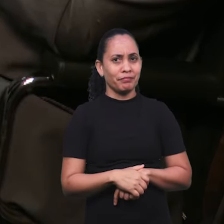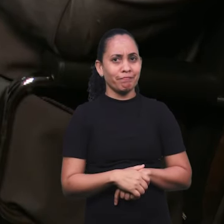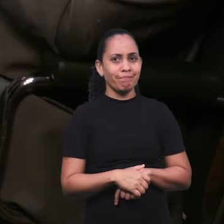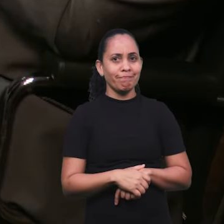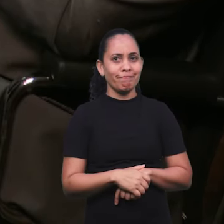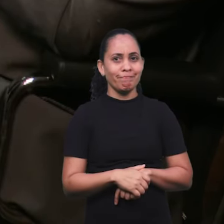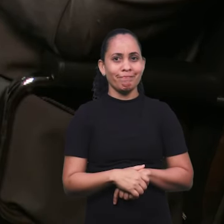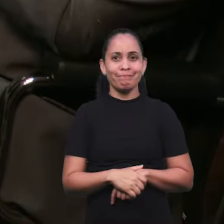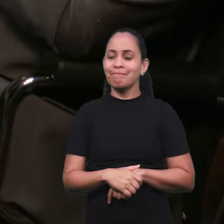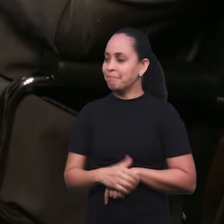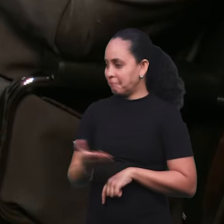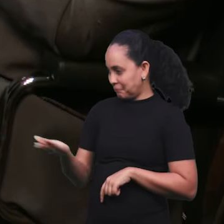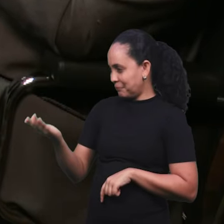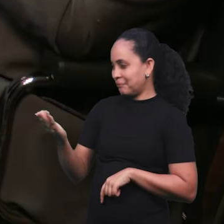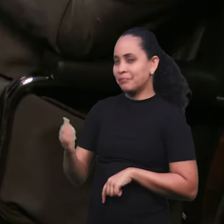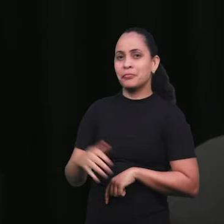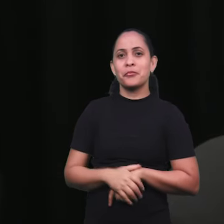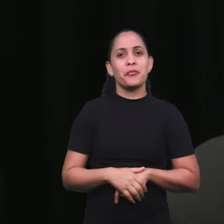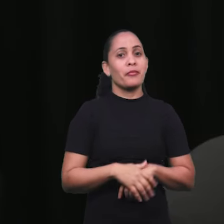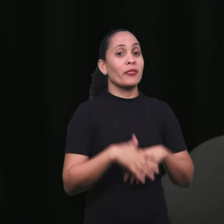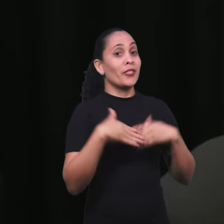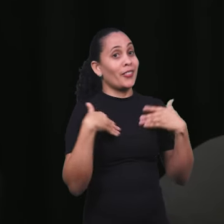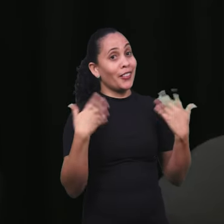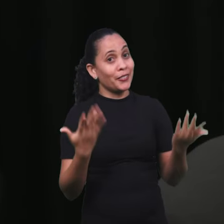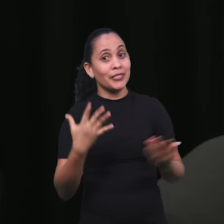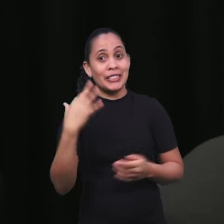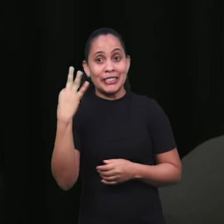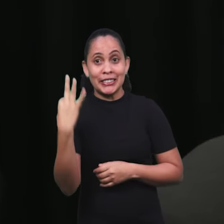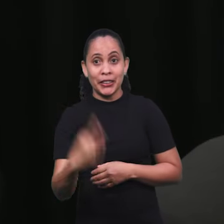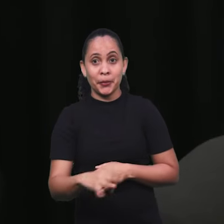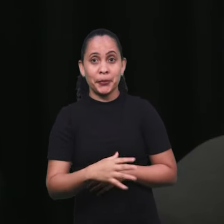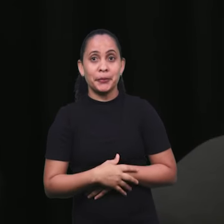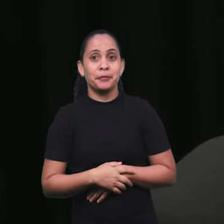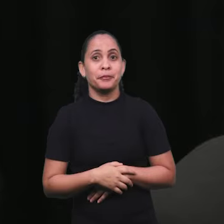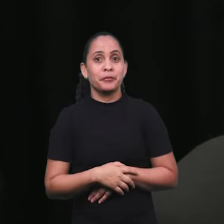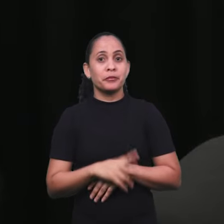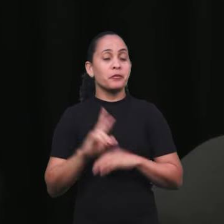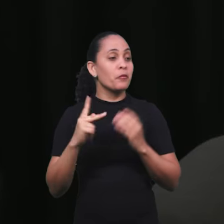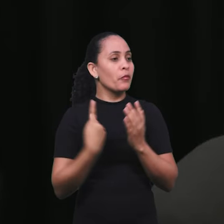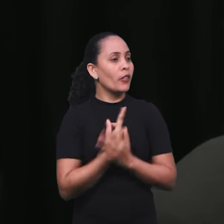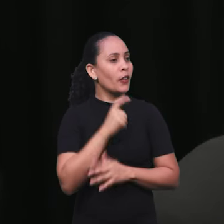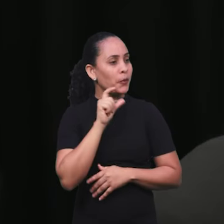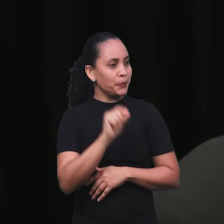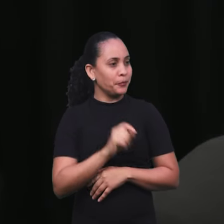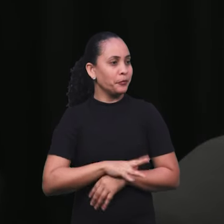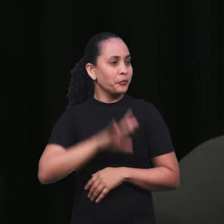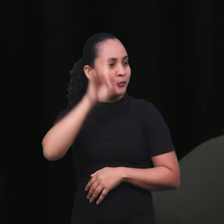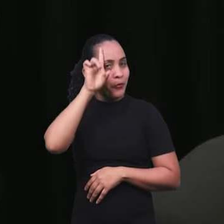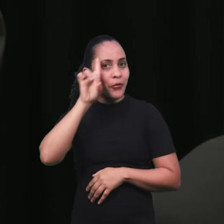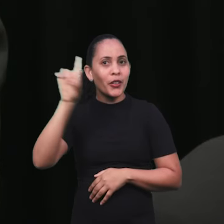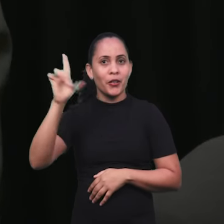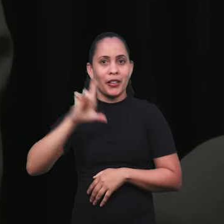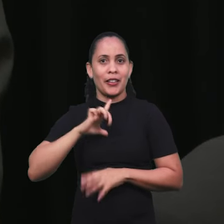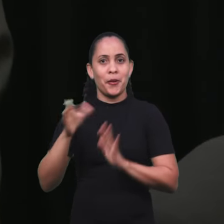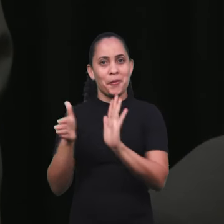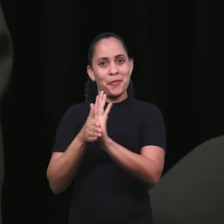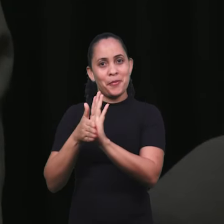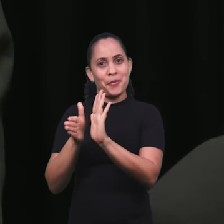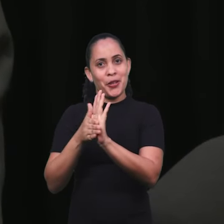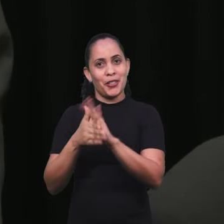fala. Muito importante. Então, é exatamente, o Josias, o fato é que o Senhor, ele tem um